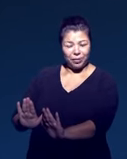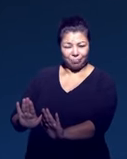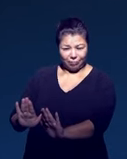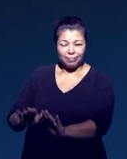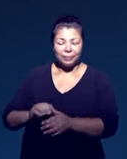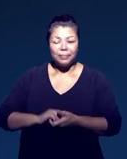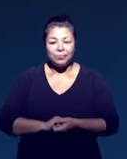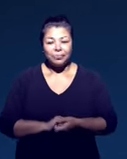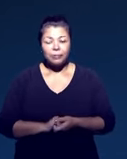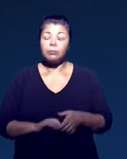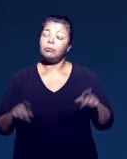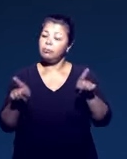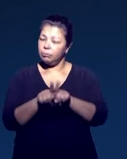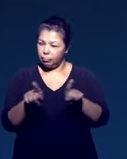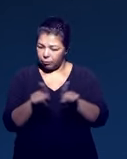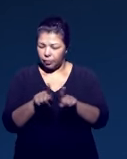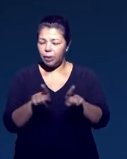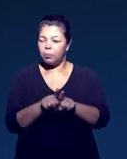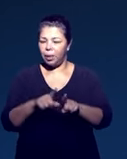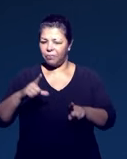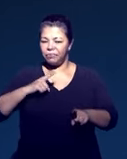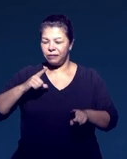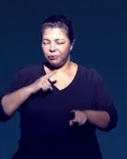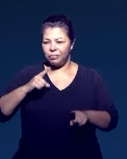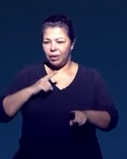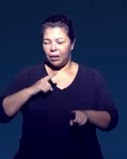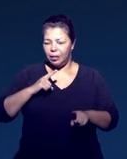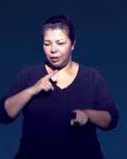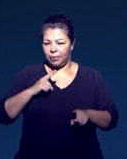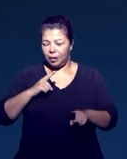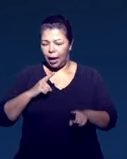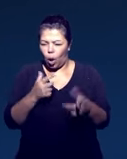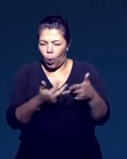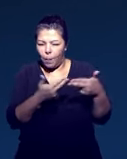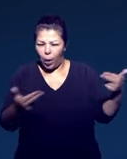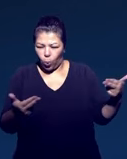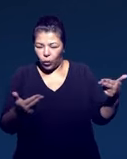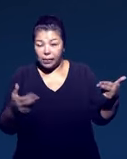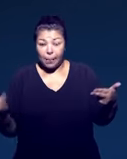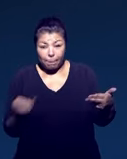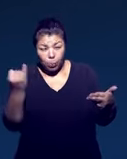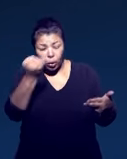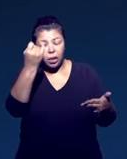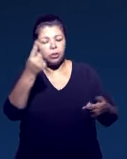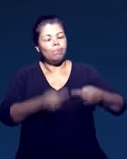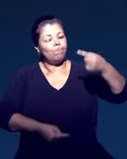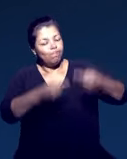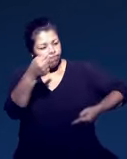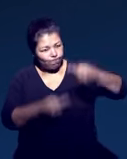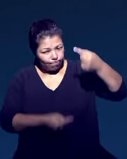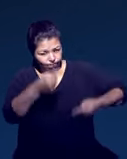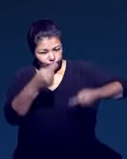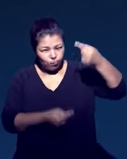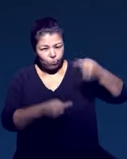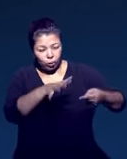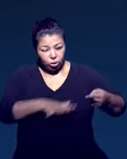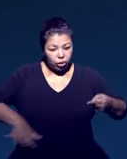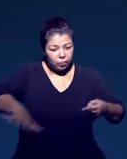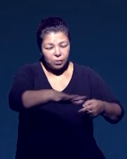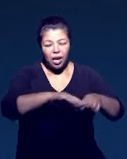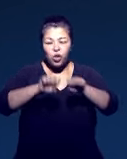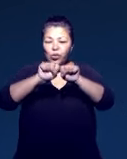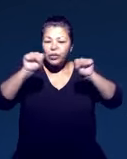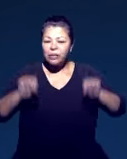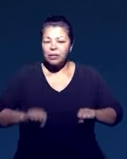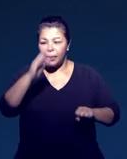colegiado como também será objeto e aí isso interessa a política uma grande discussão política do sistema político do Brasil através de um